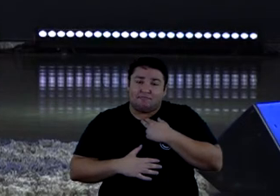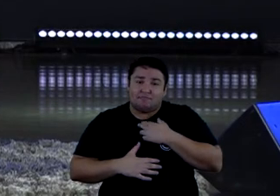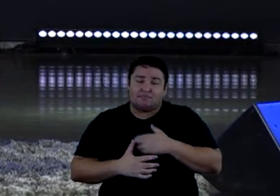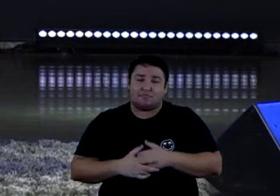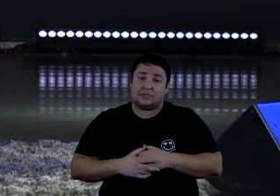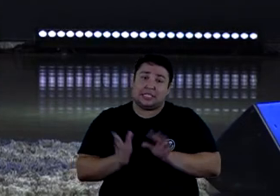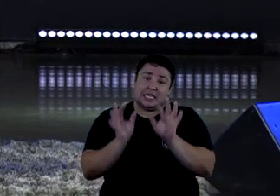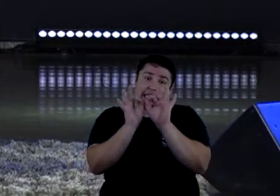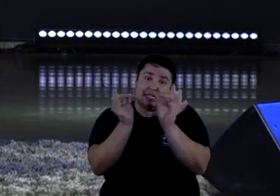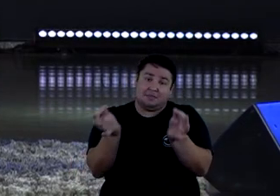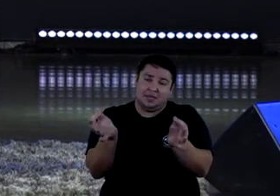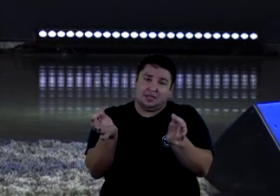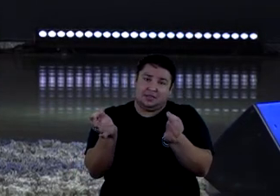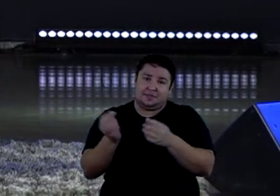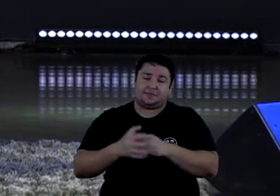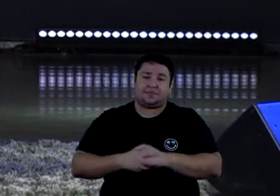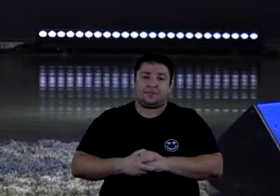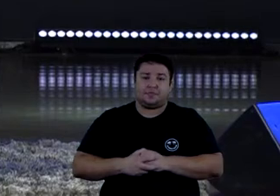Simples.